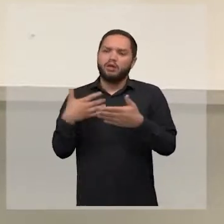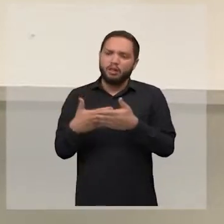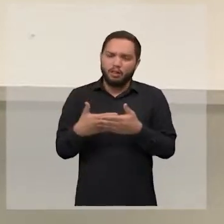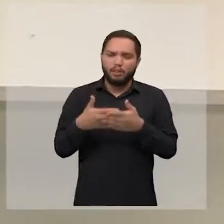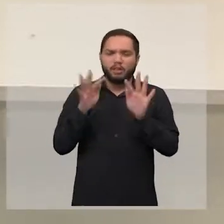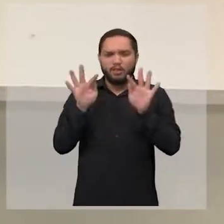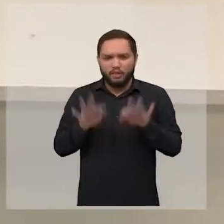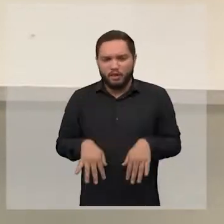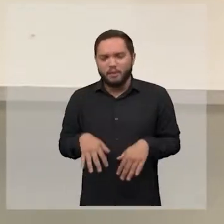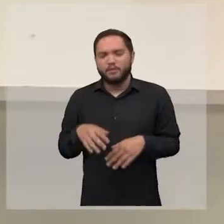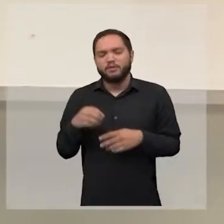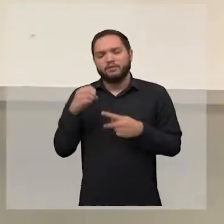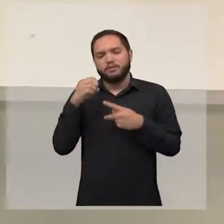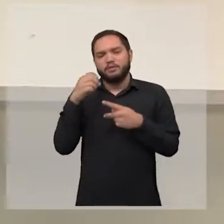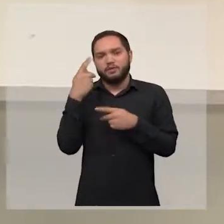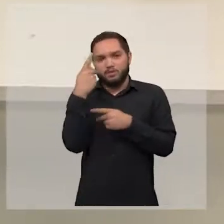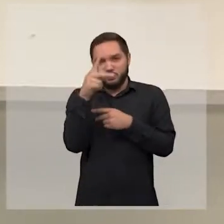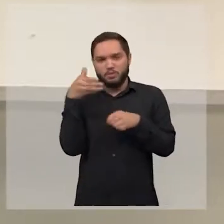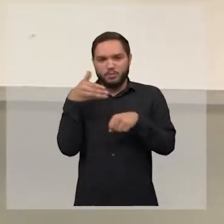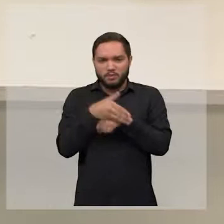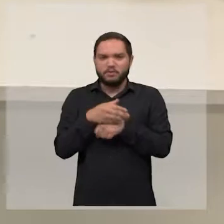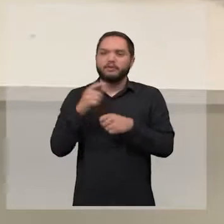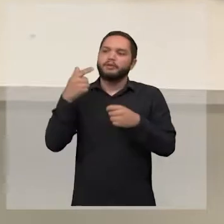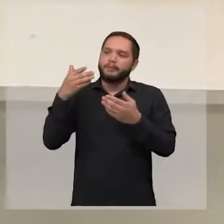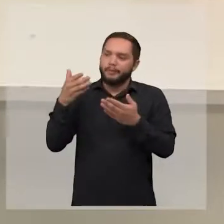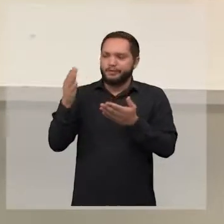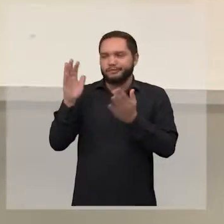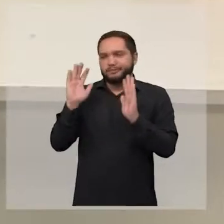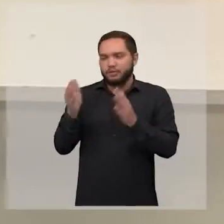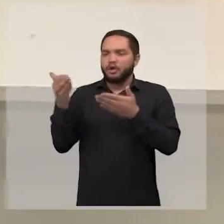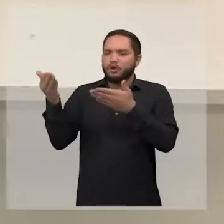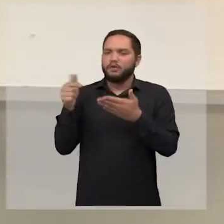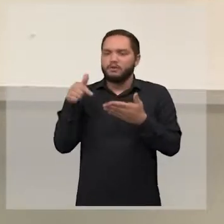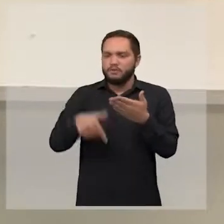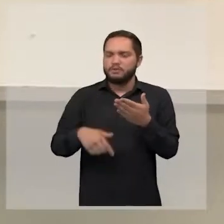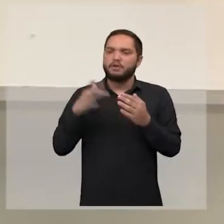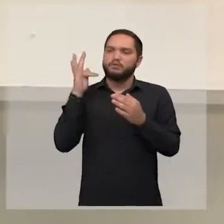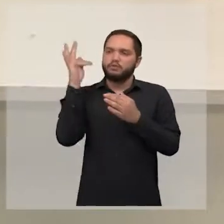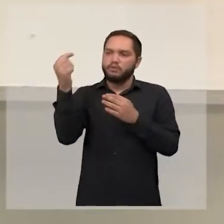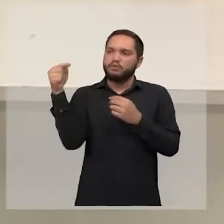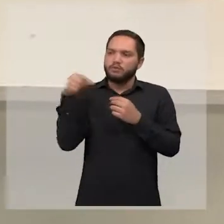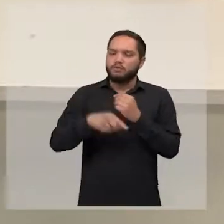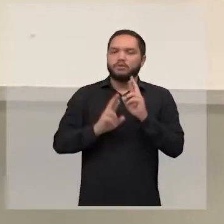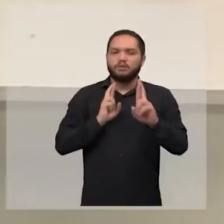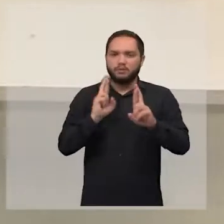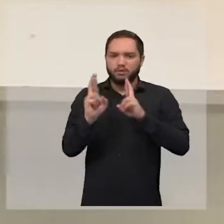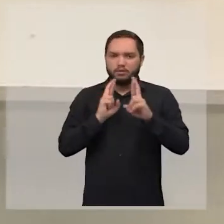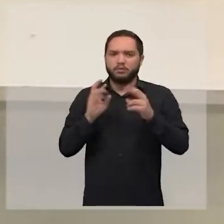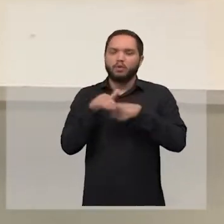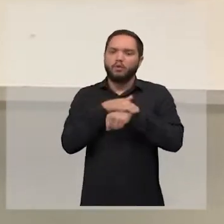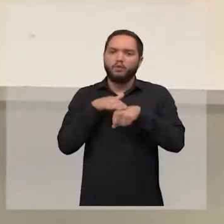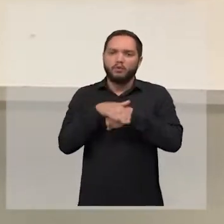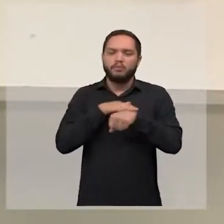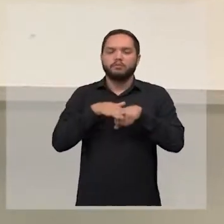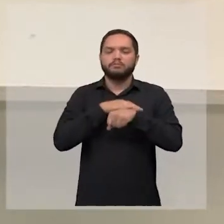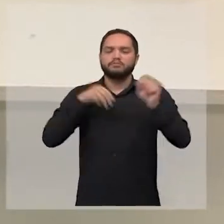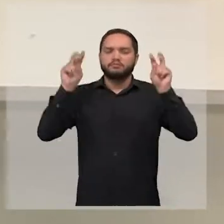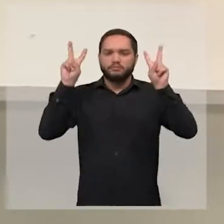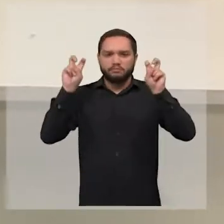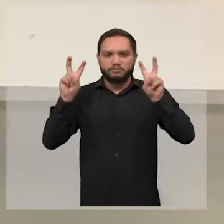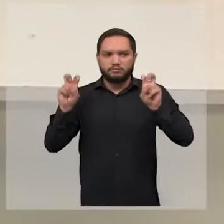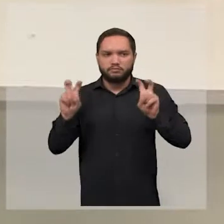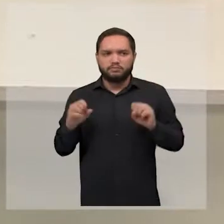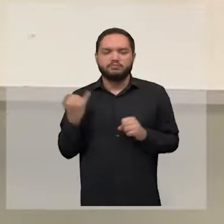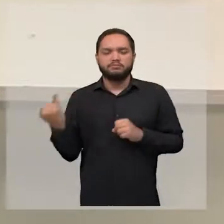convite para o senhor voltar em breve para tratar de mais estes temas em voga e importantes,